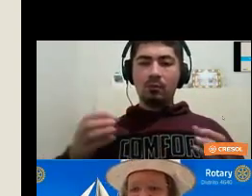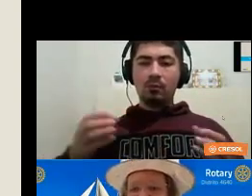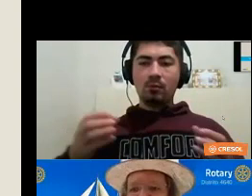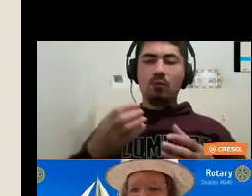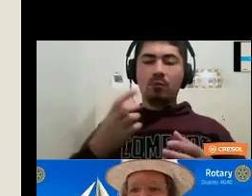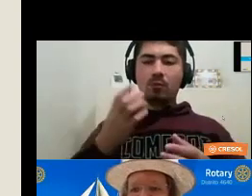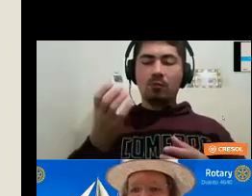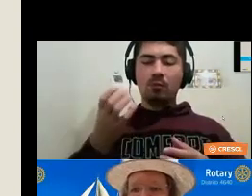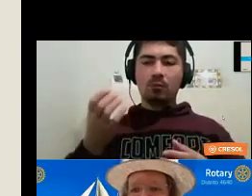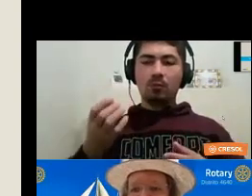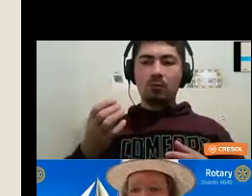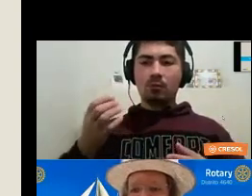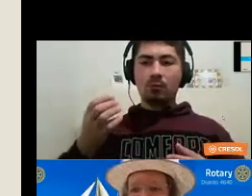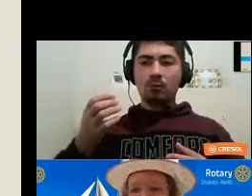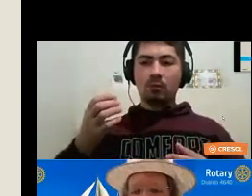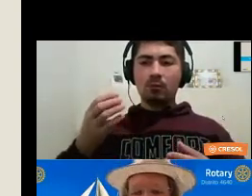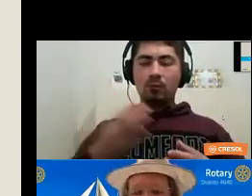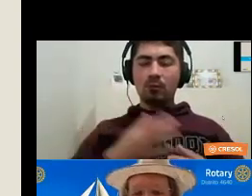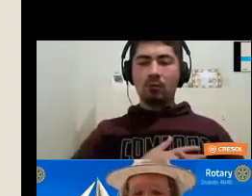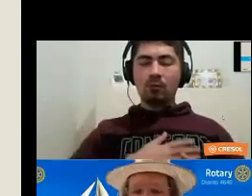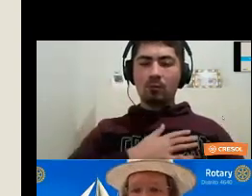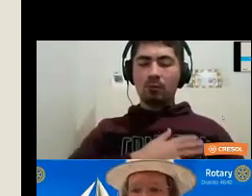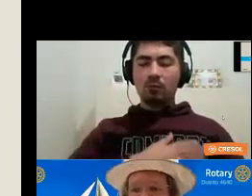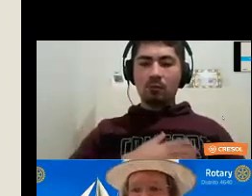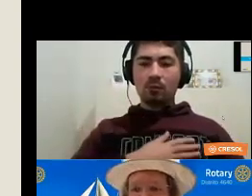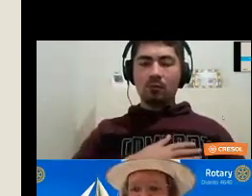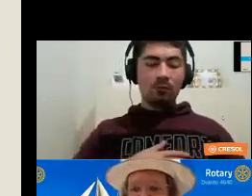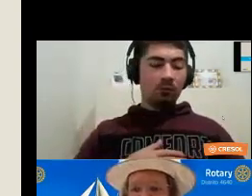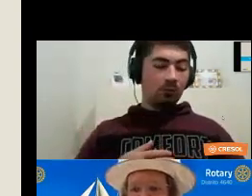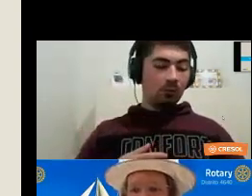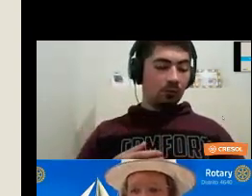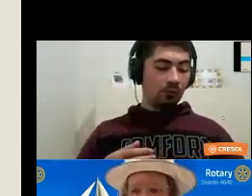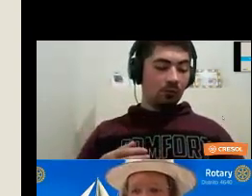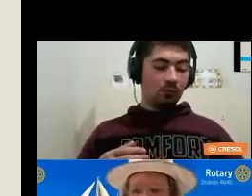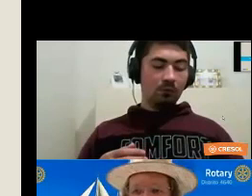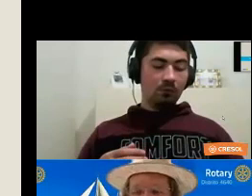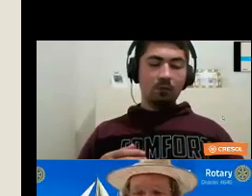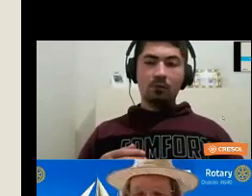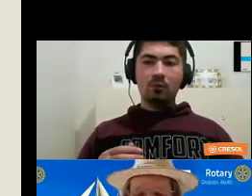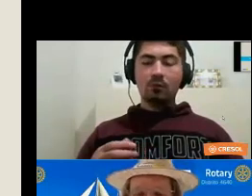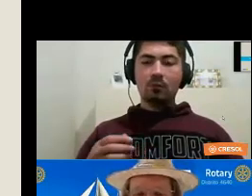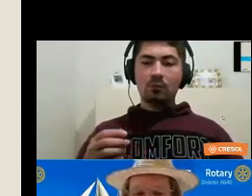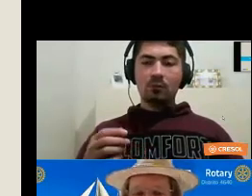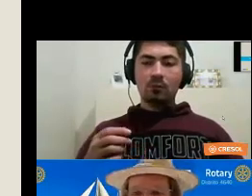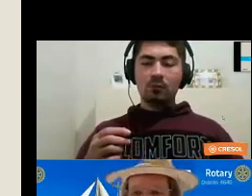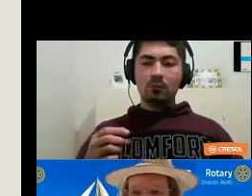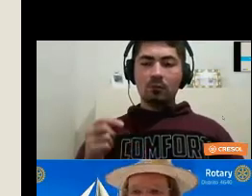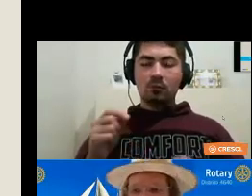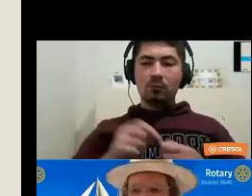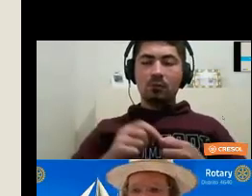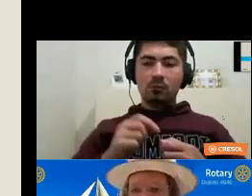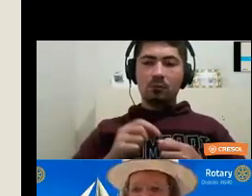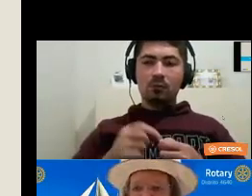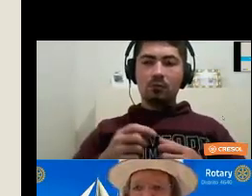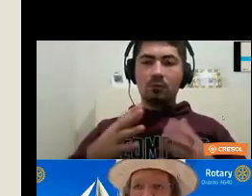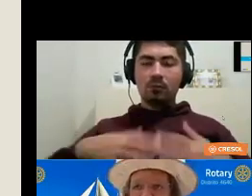gente trate ele com carinho e acabe financiando ele para ele conseguir realizar todos os seus projetos.